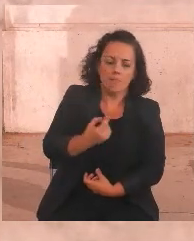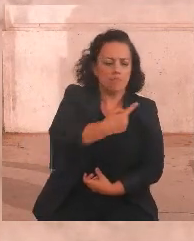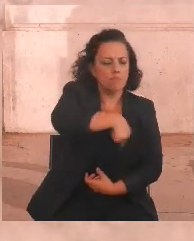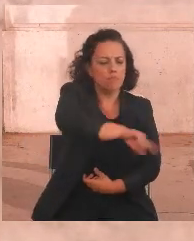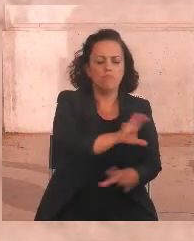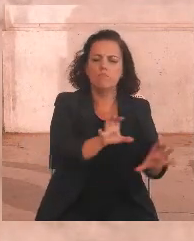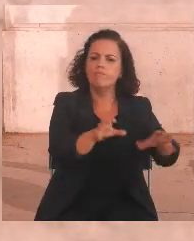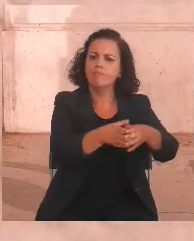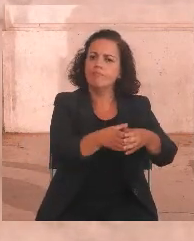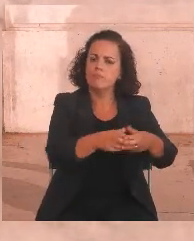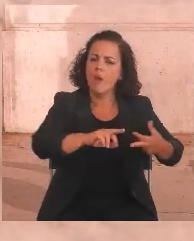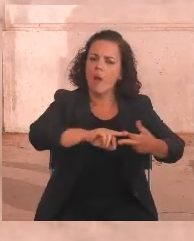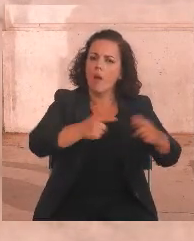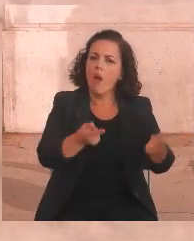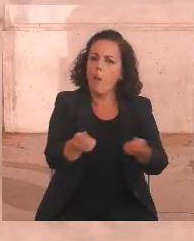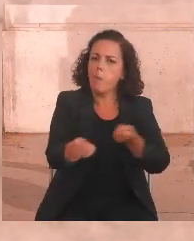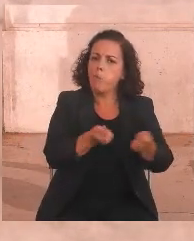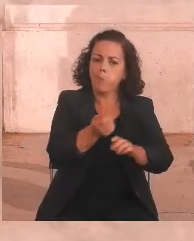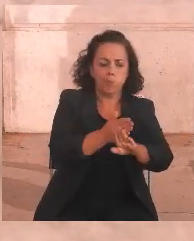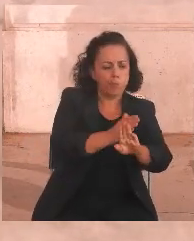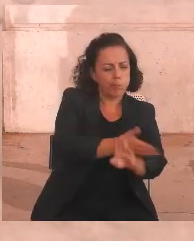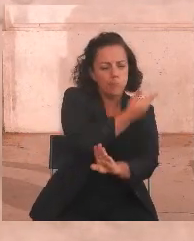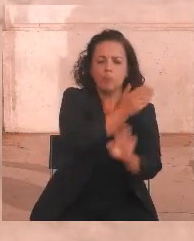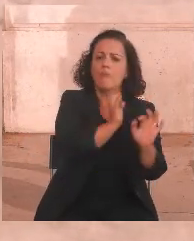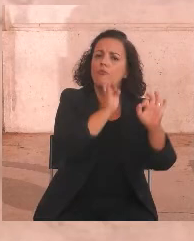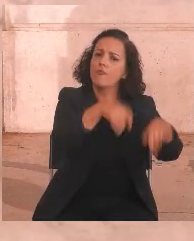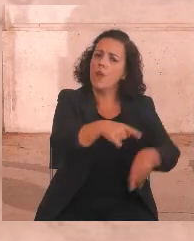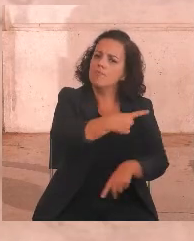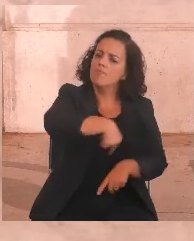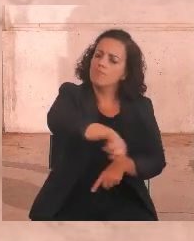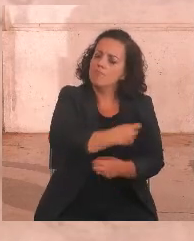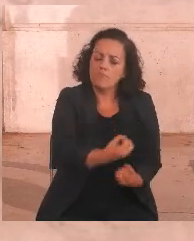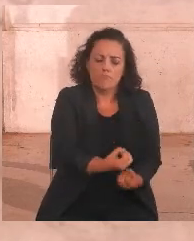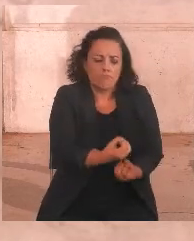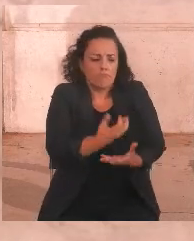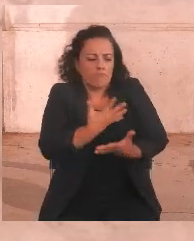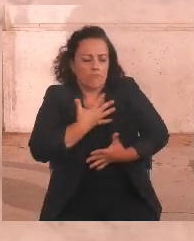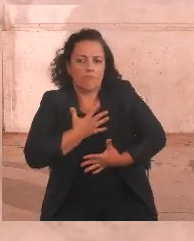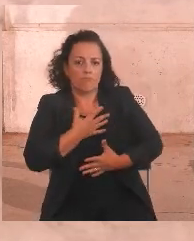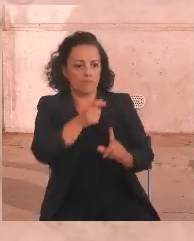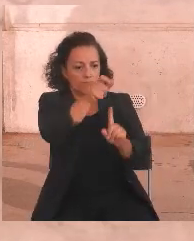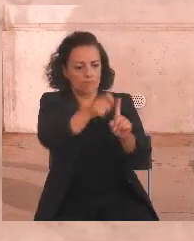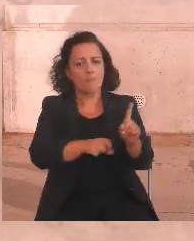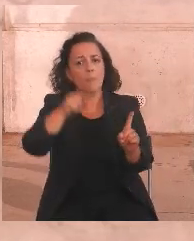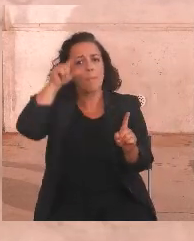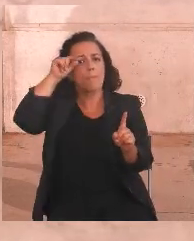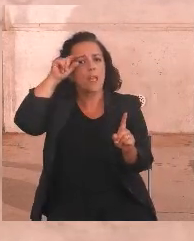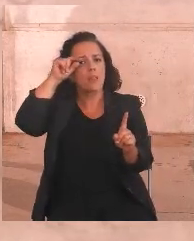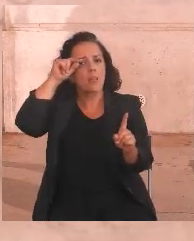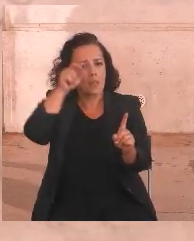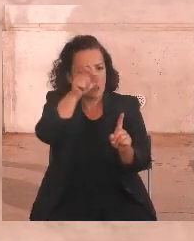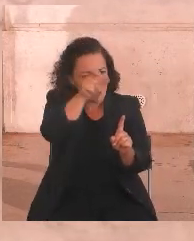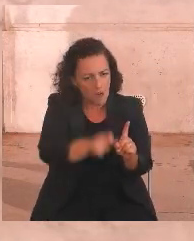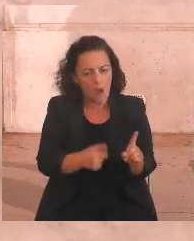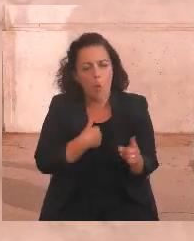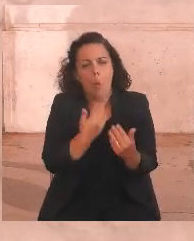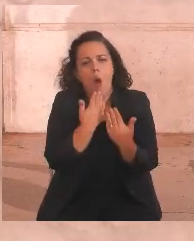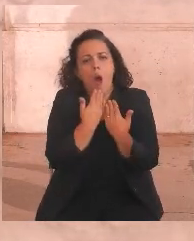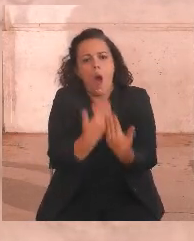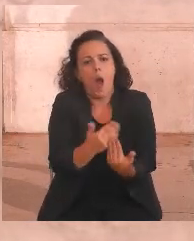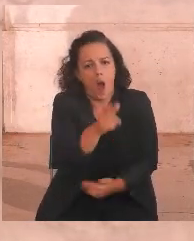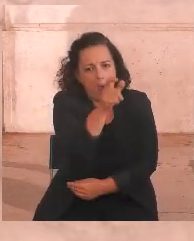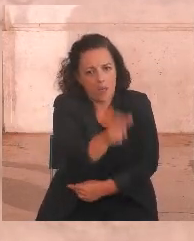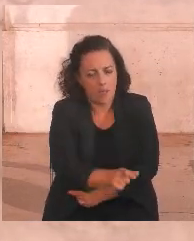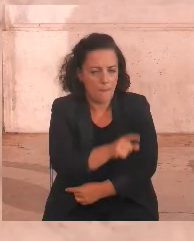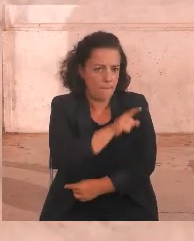cessante, mas em particular por Fernando Medina. Fernando Medina, a quem hoje agradeço pessoalmente, em que hoje